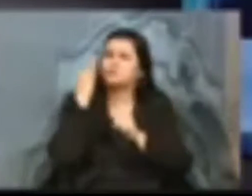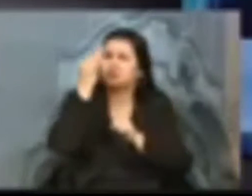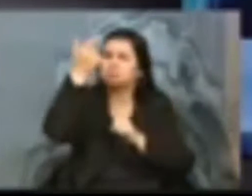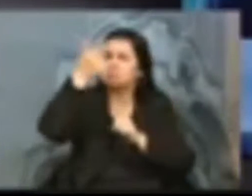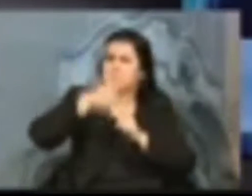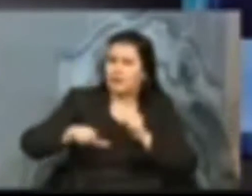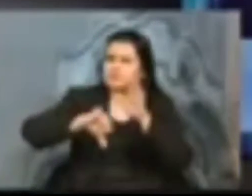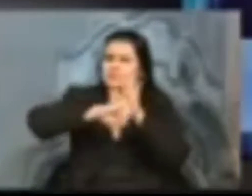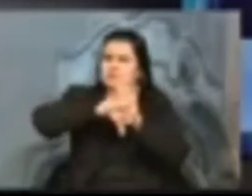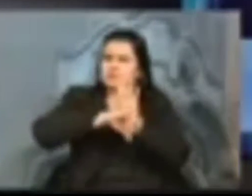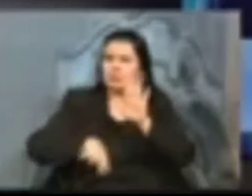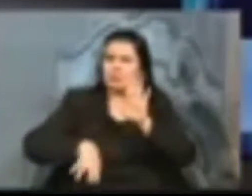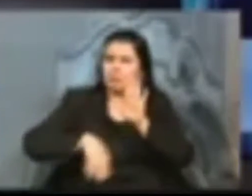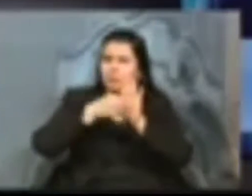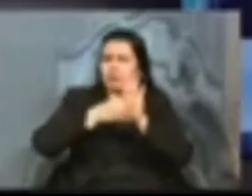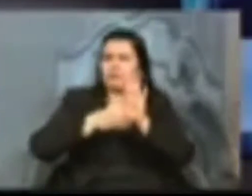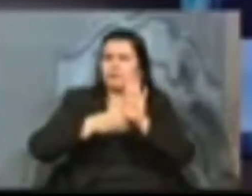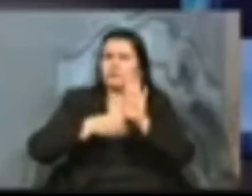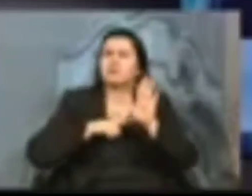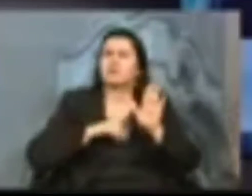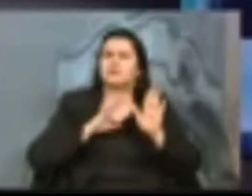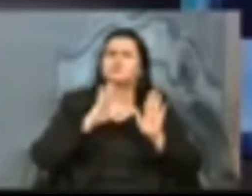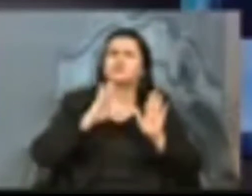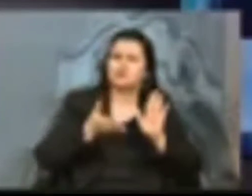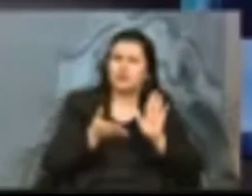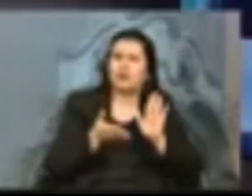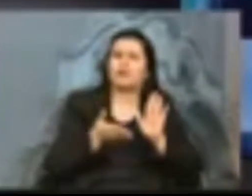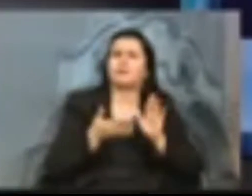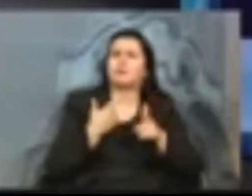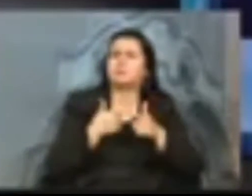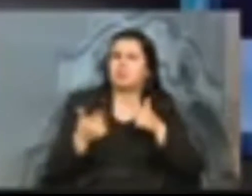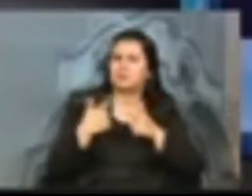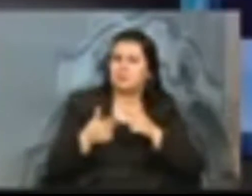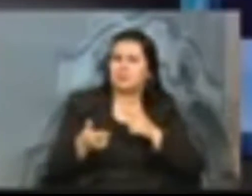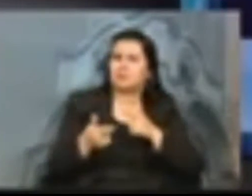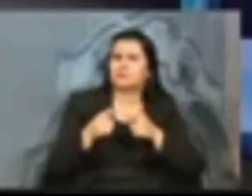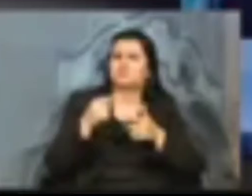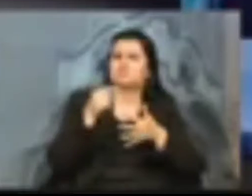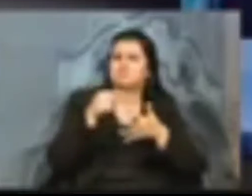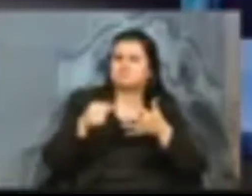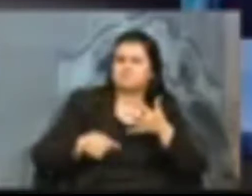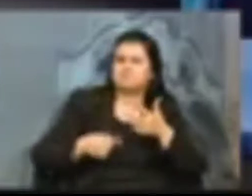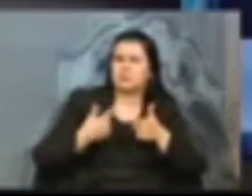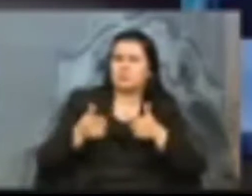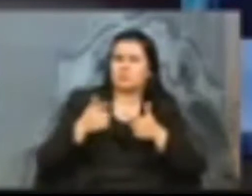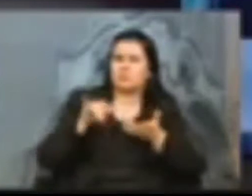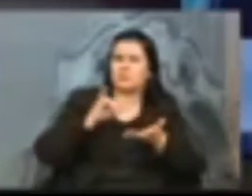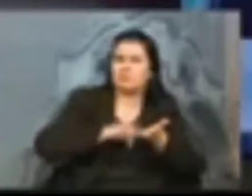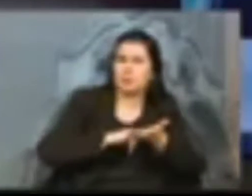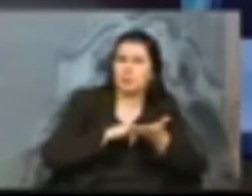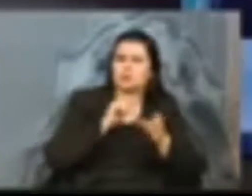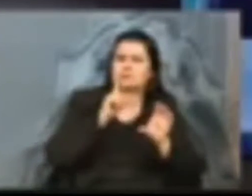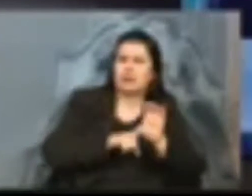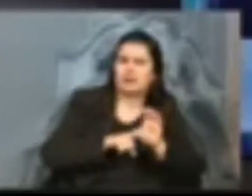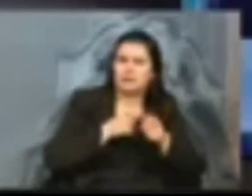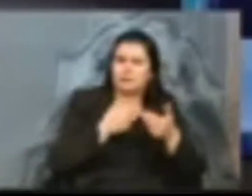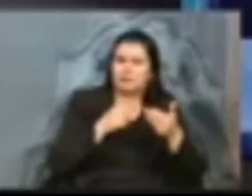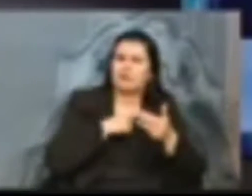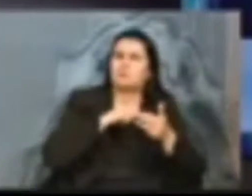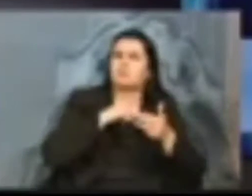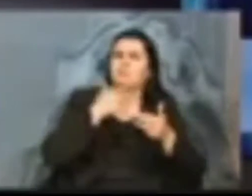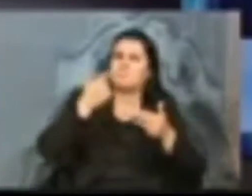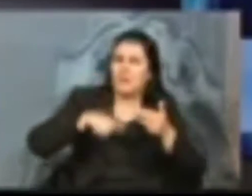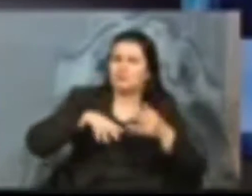criminal. Então, além de todas as condenações que ele já tem em relação à sonegação de impostos, ele ainda vai ter mais